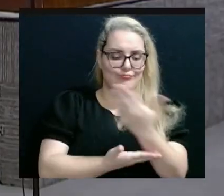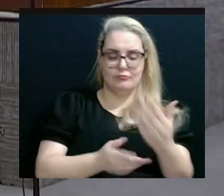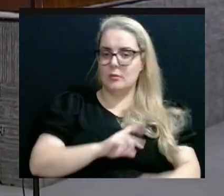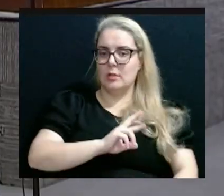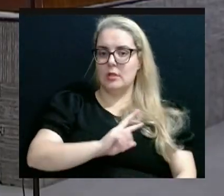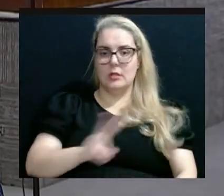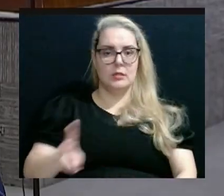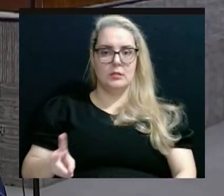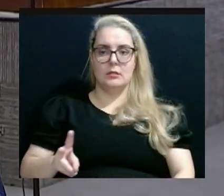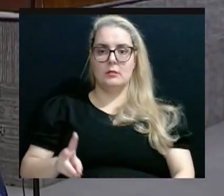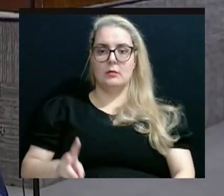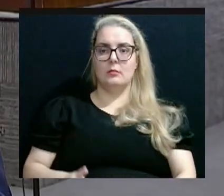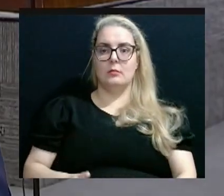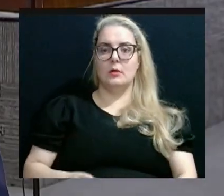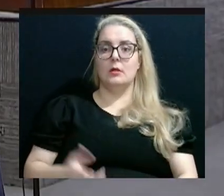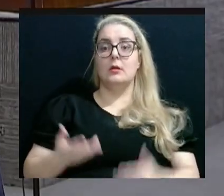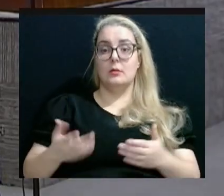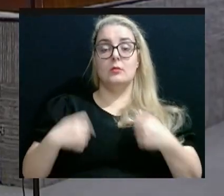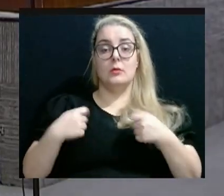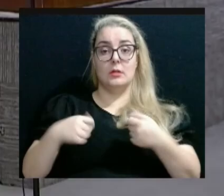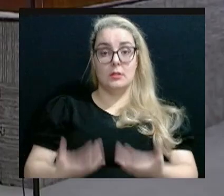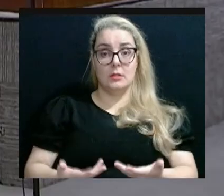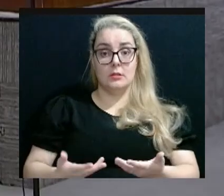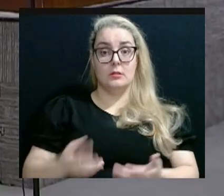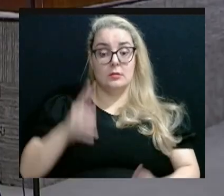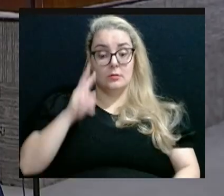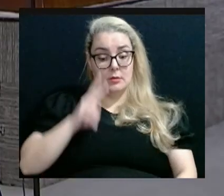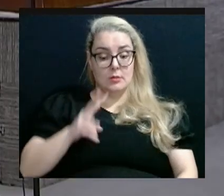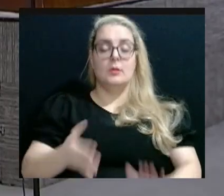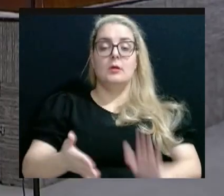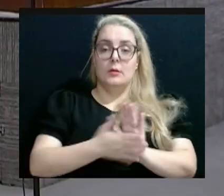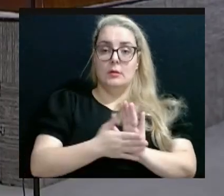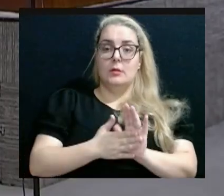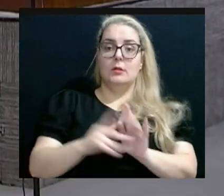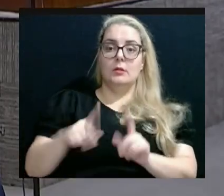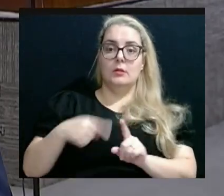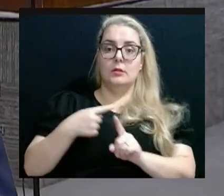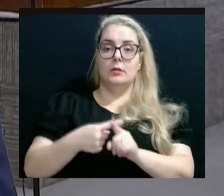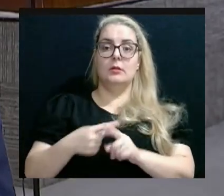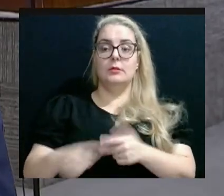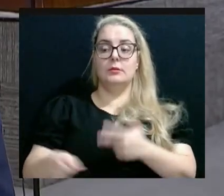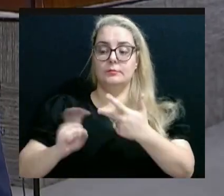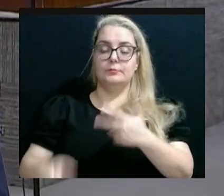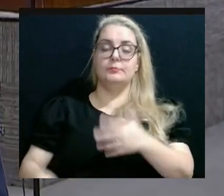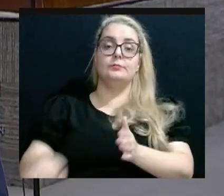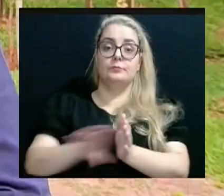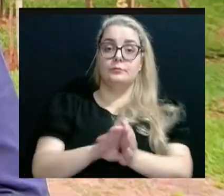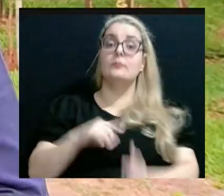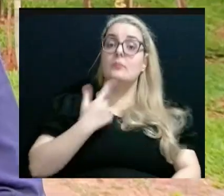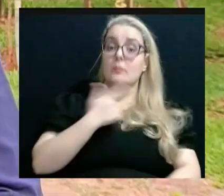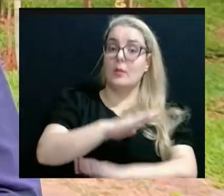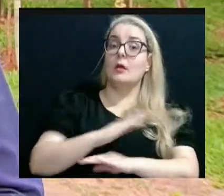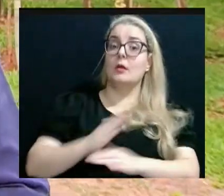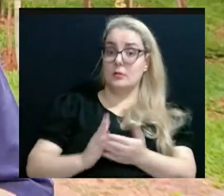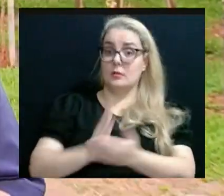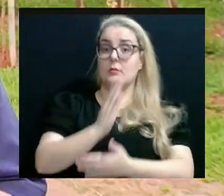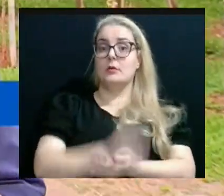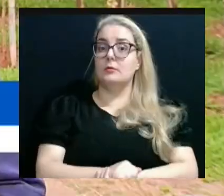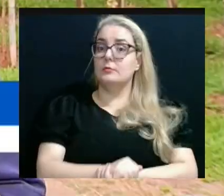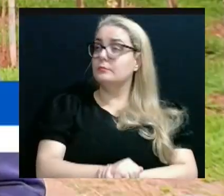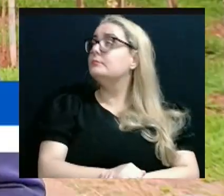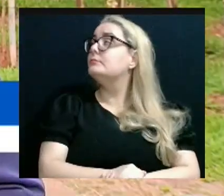essa situação. Então, essa é uma proposta muito positiva que veio do Executivo e nós aqui da Casa aprovamos. A ideia